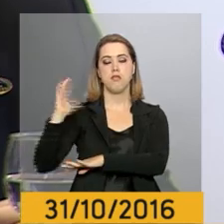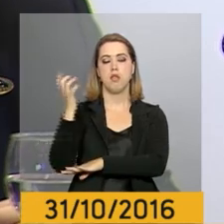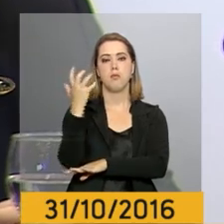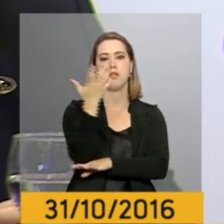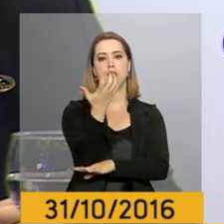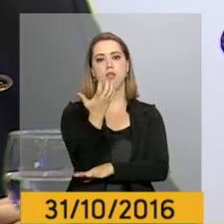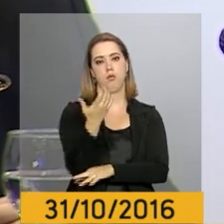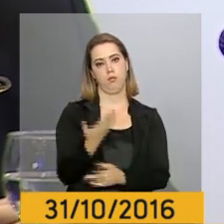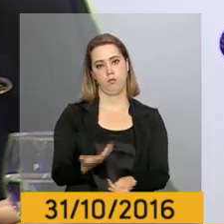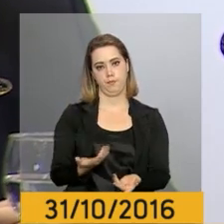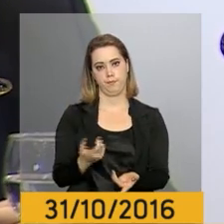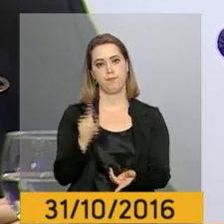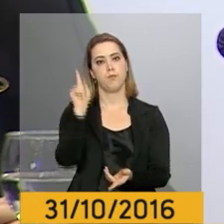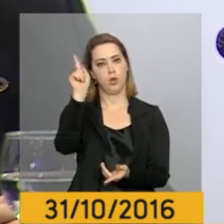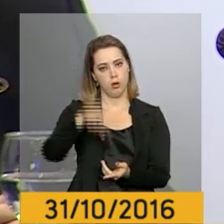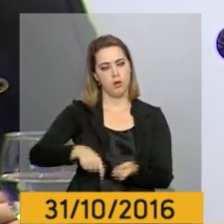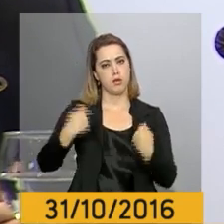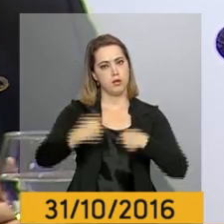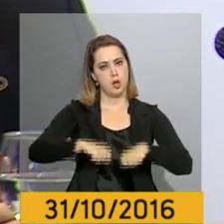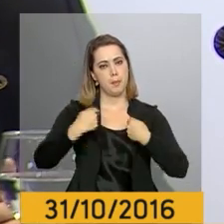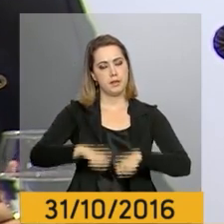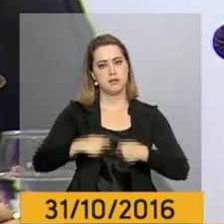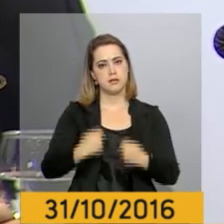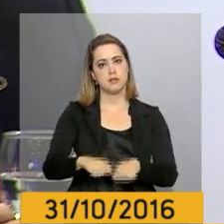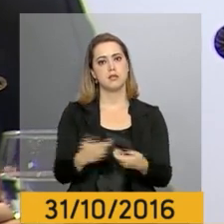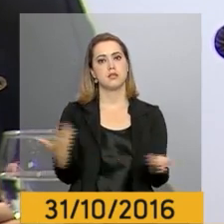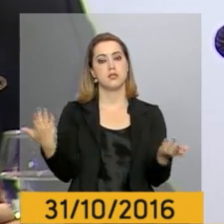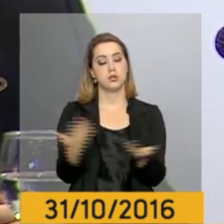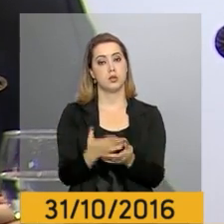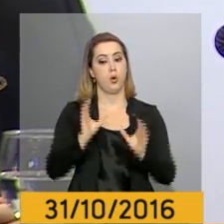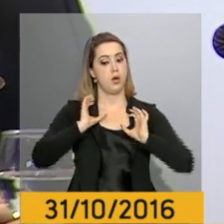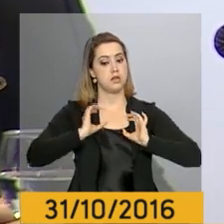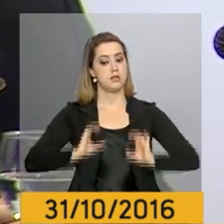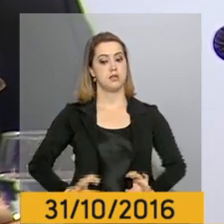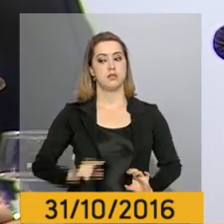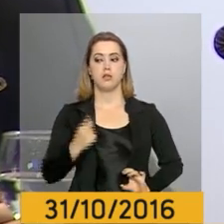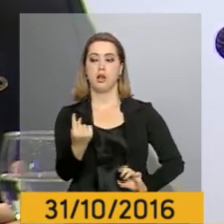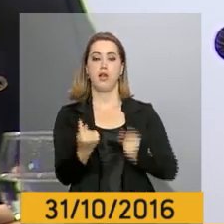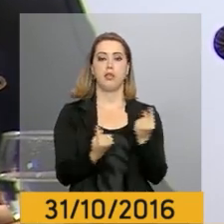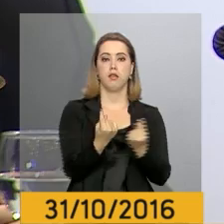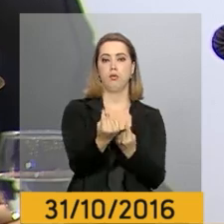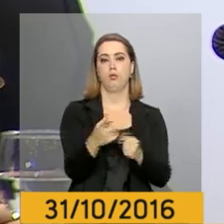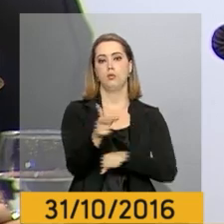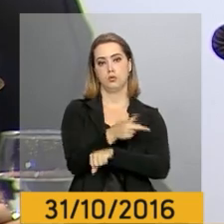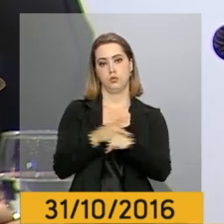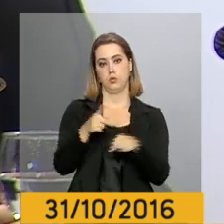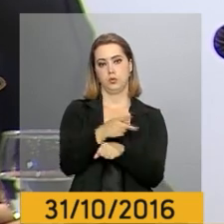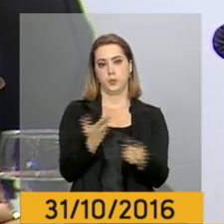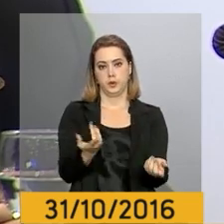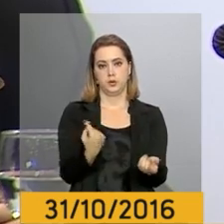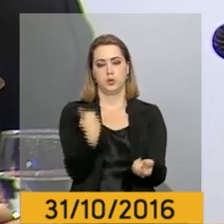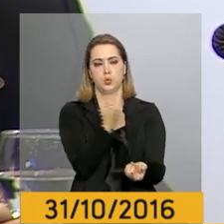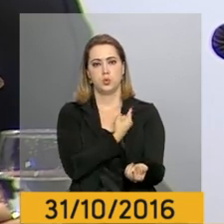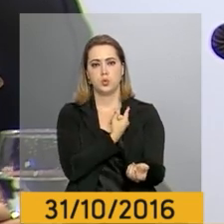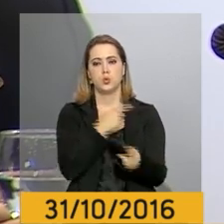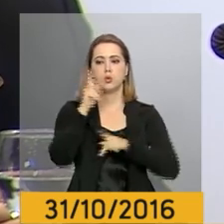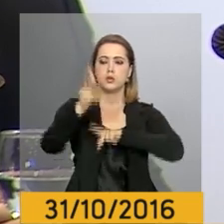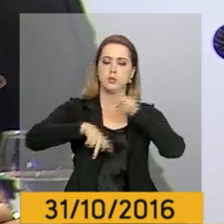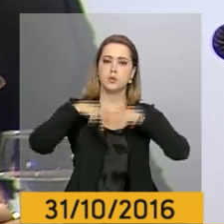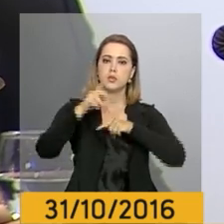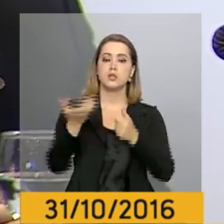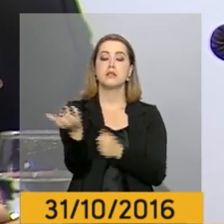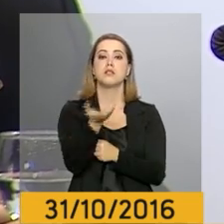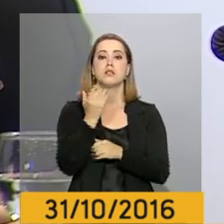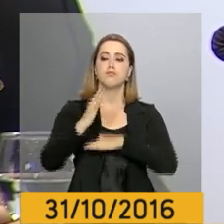Ambiental é uma exigência e uma necessidade da Cidadania em cada um de nossos países Nossa gente quer